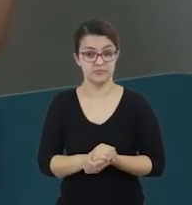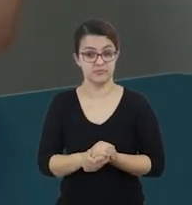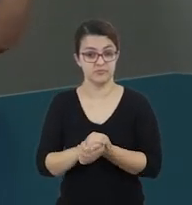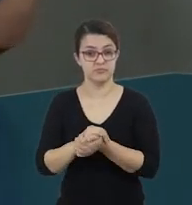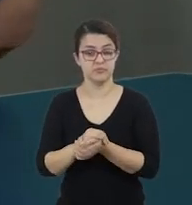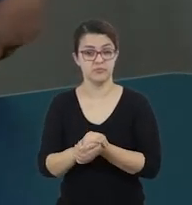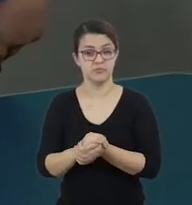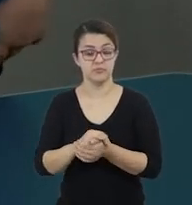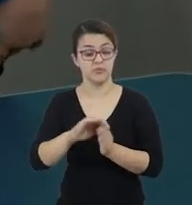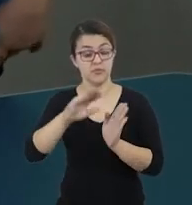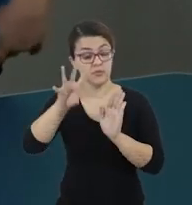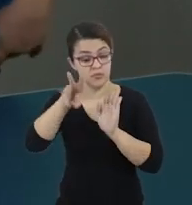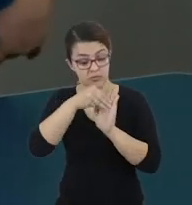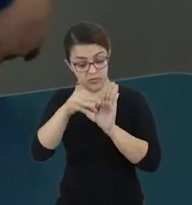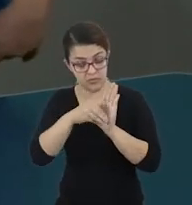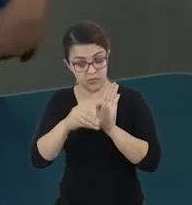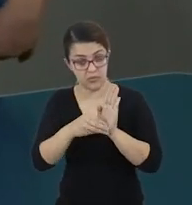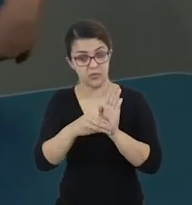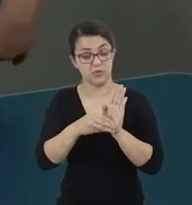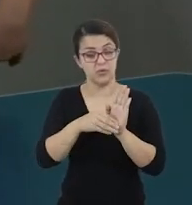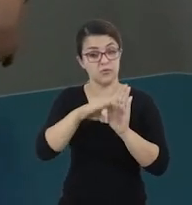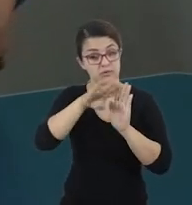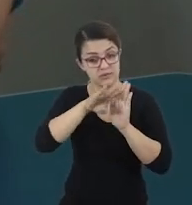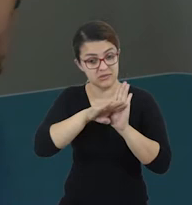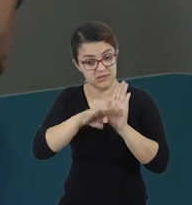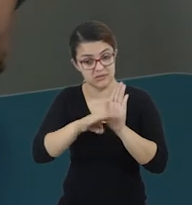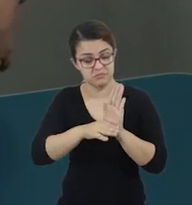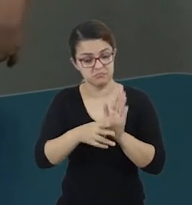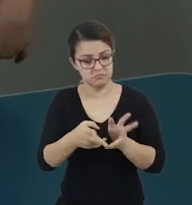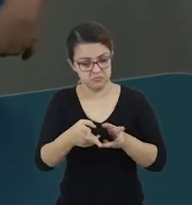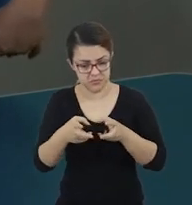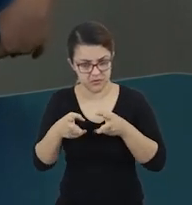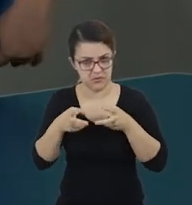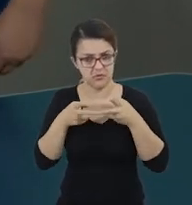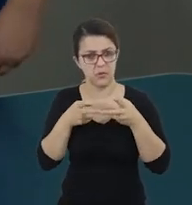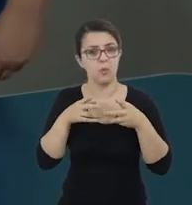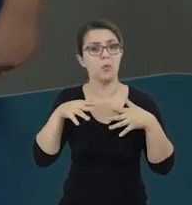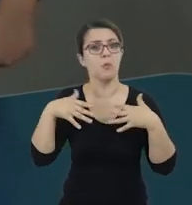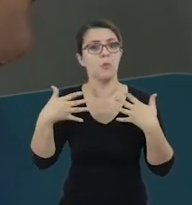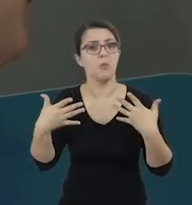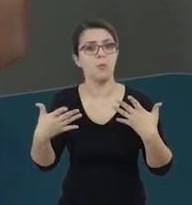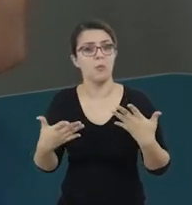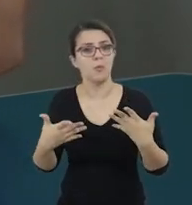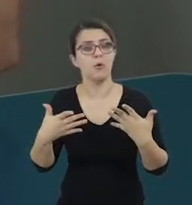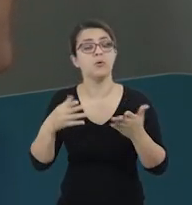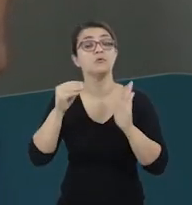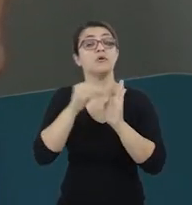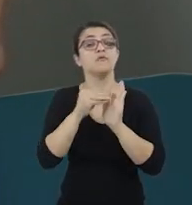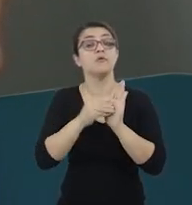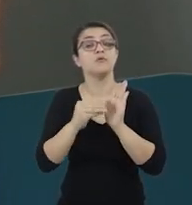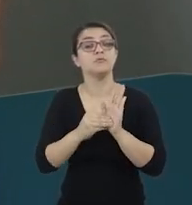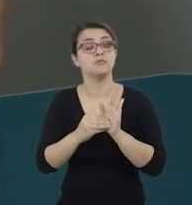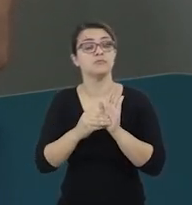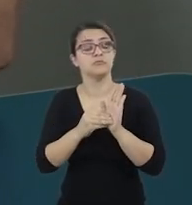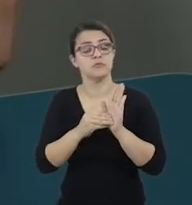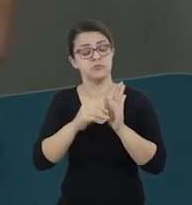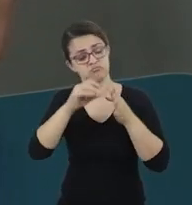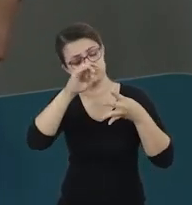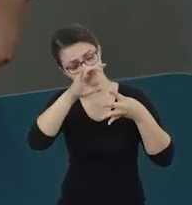completando sequências. Observe as sequências. Você consegue identificar quais seriam os elementos que estão faltando em cada